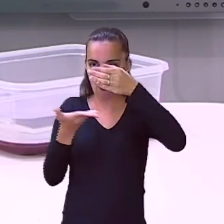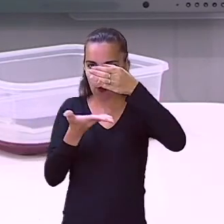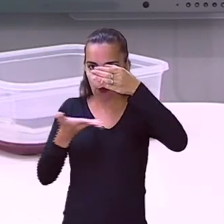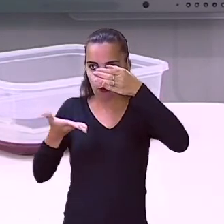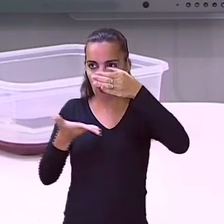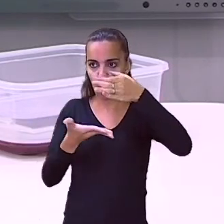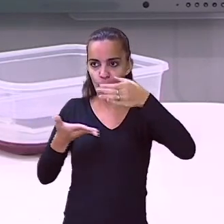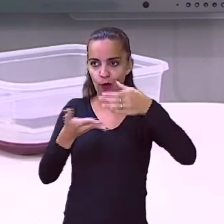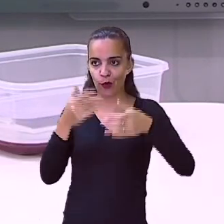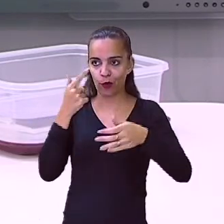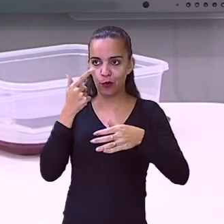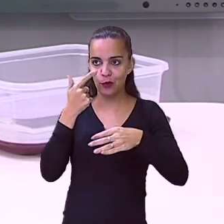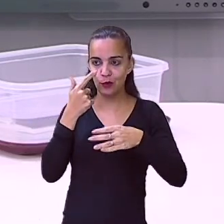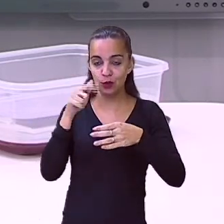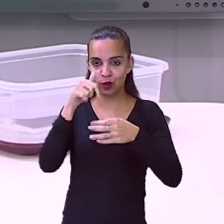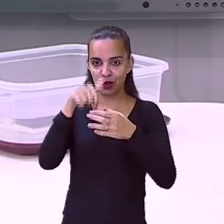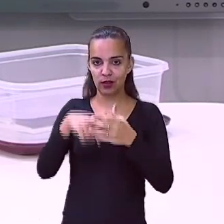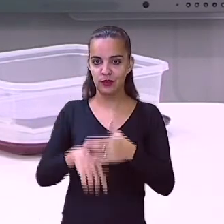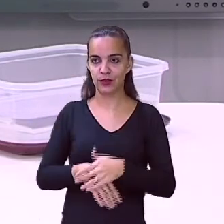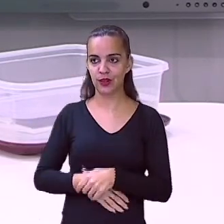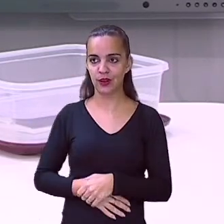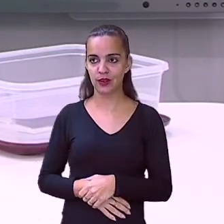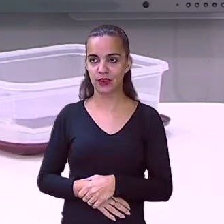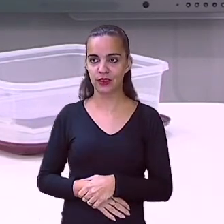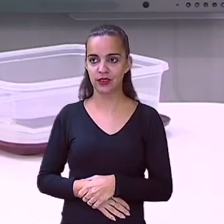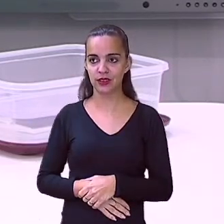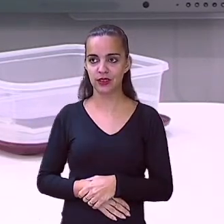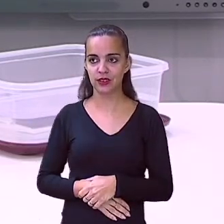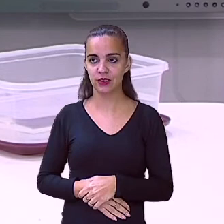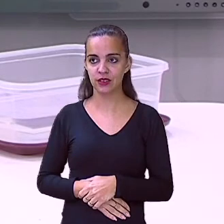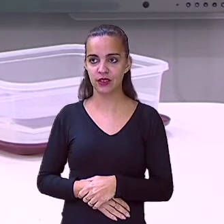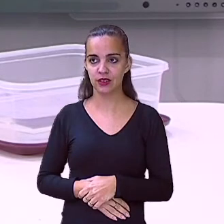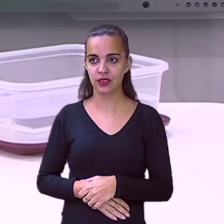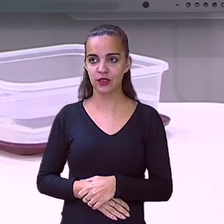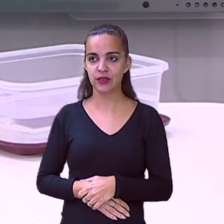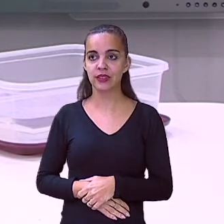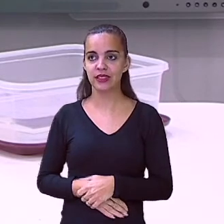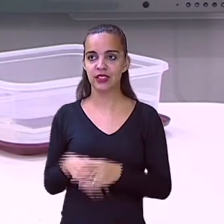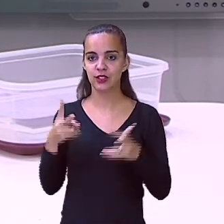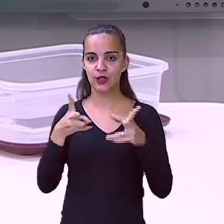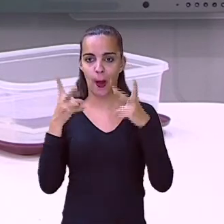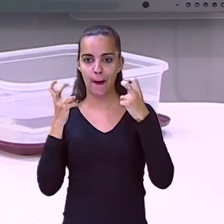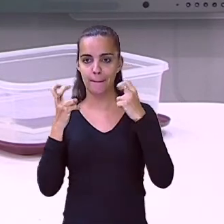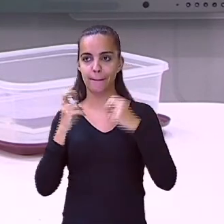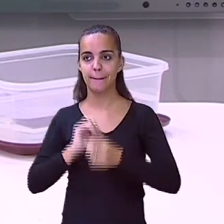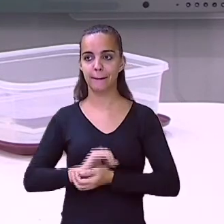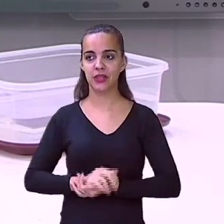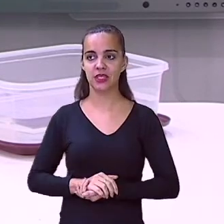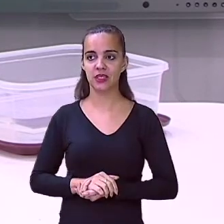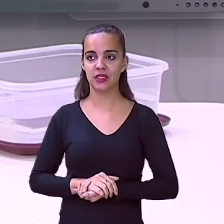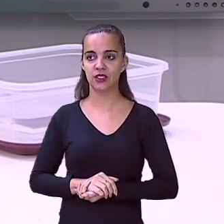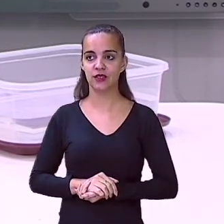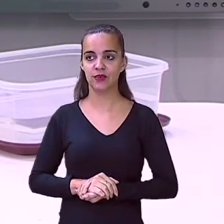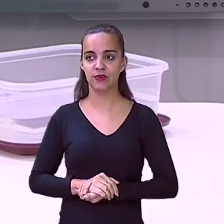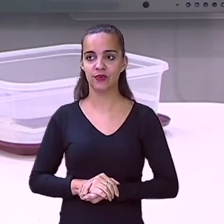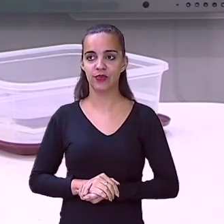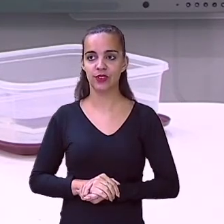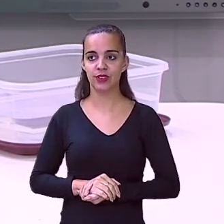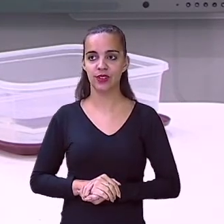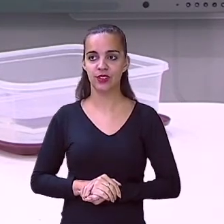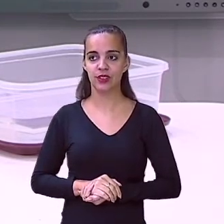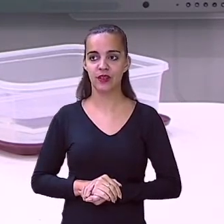O líquido está passando, né, pelo filtro de papel e o